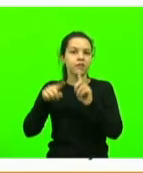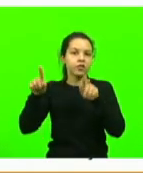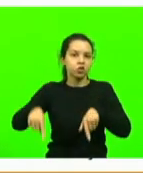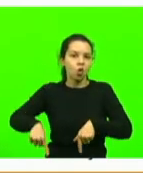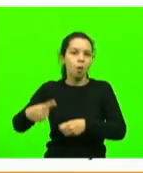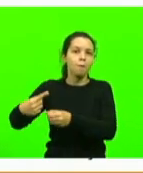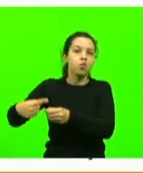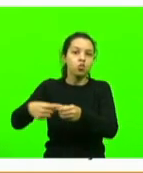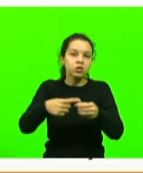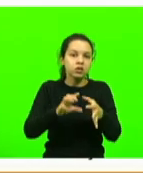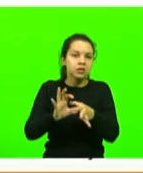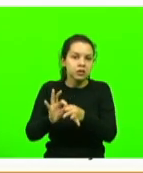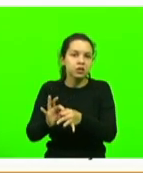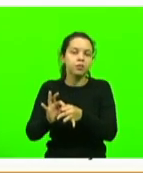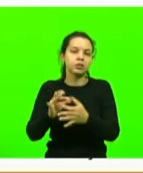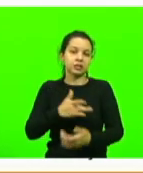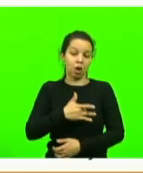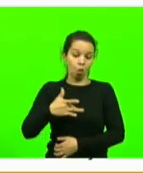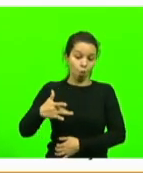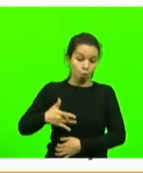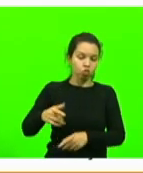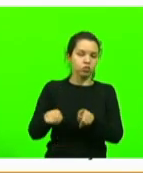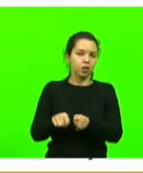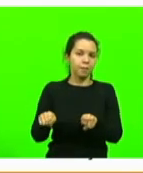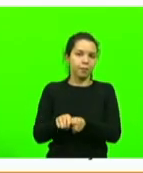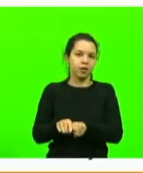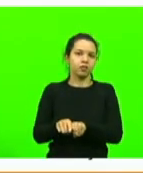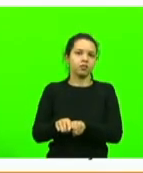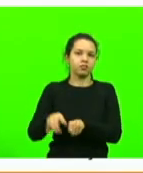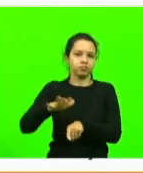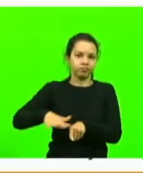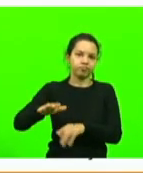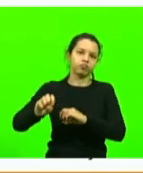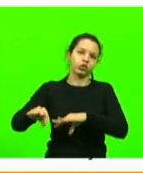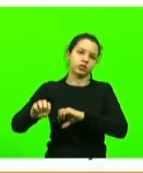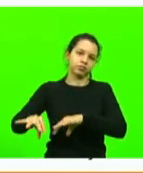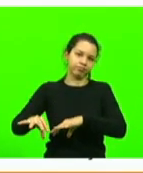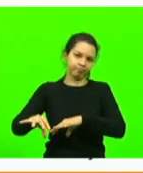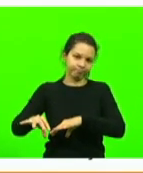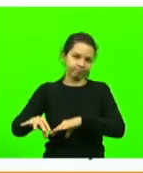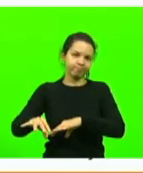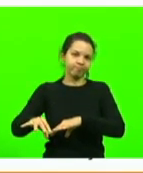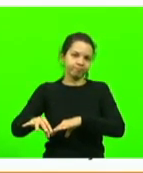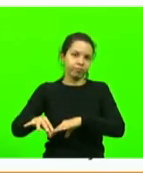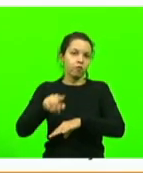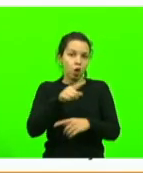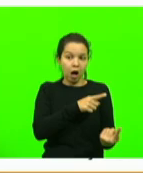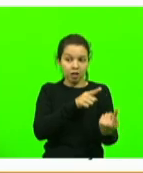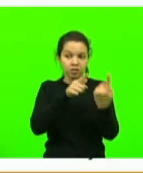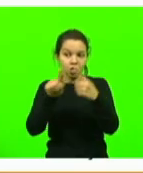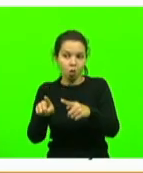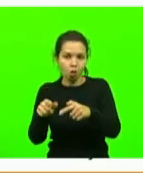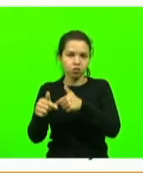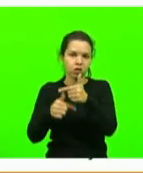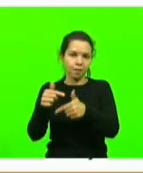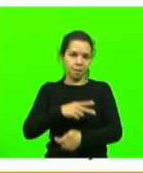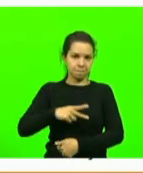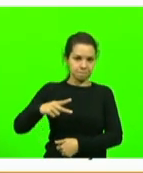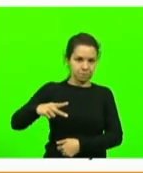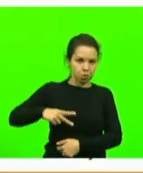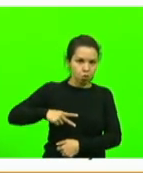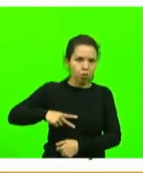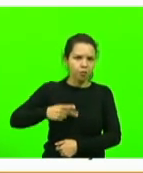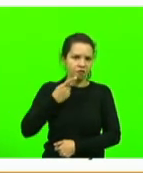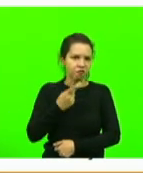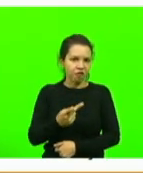saúde da saúde e da Educação e não não age tronco quando você ataca o serviço do serviço público e